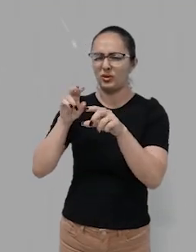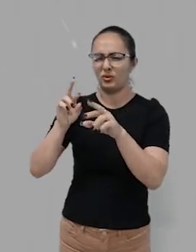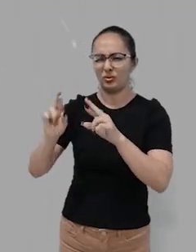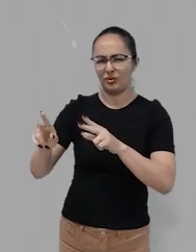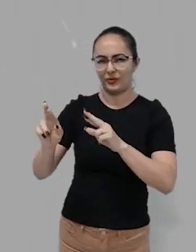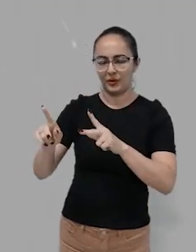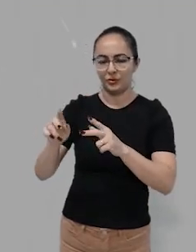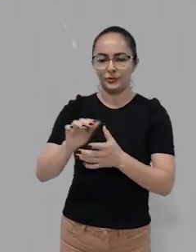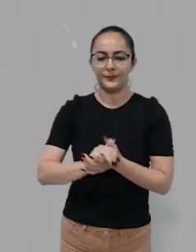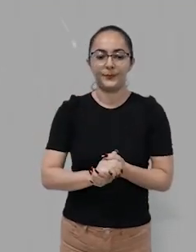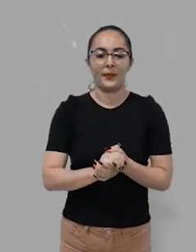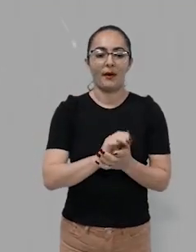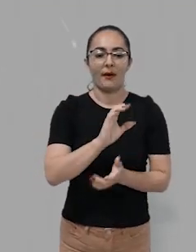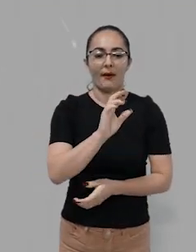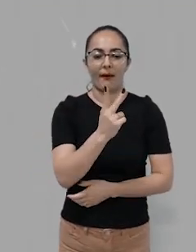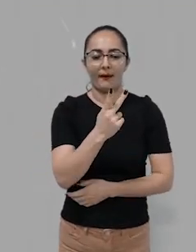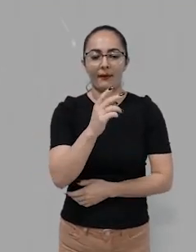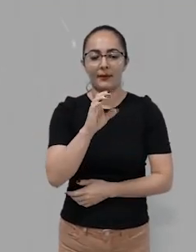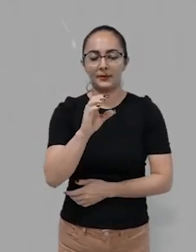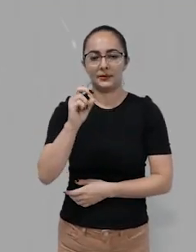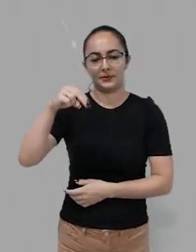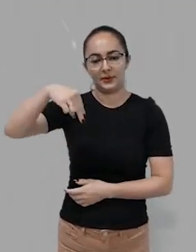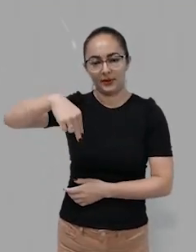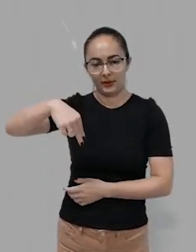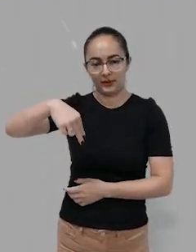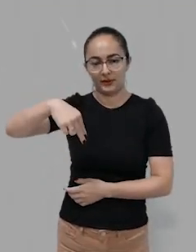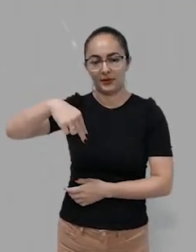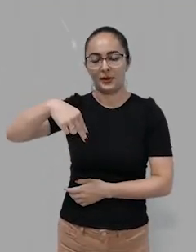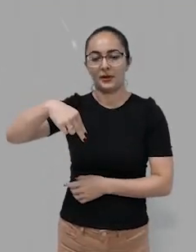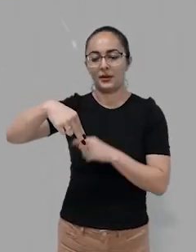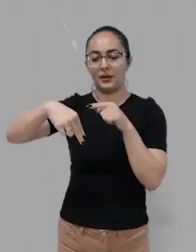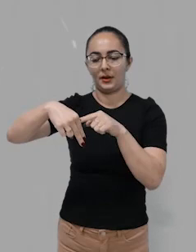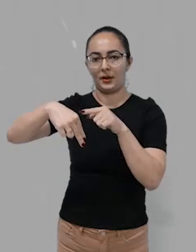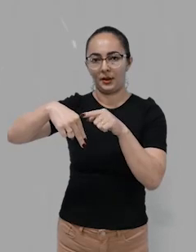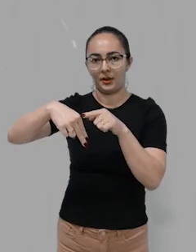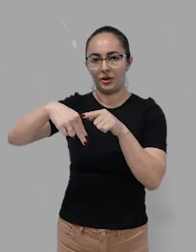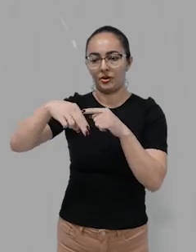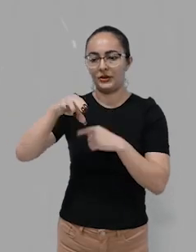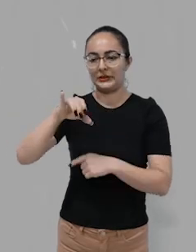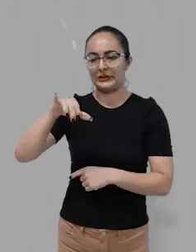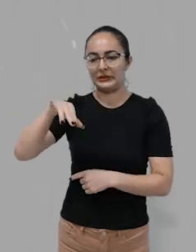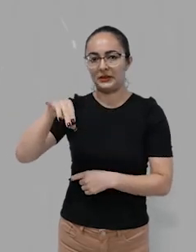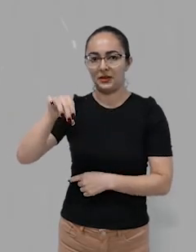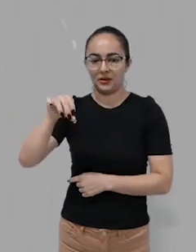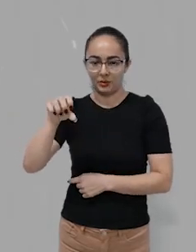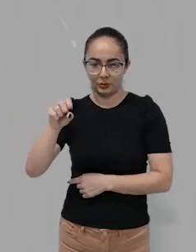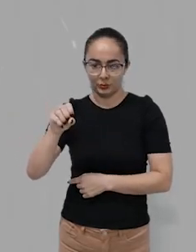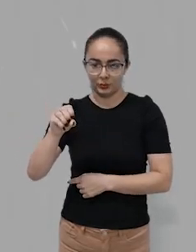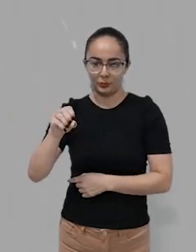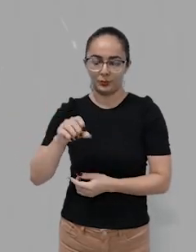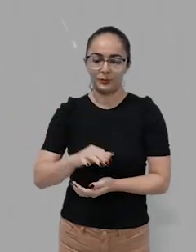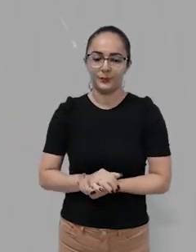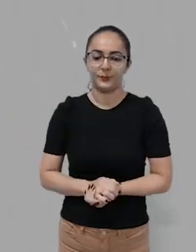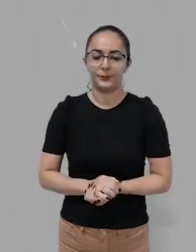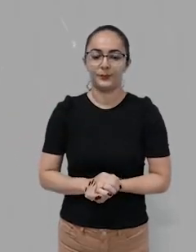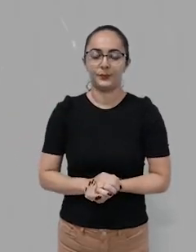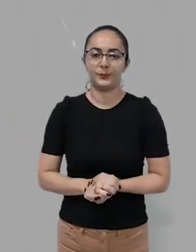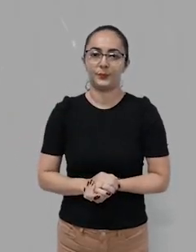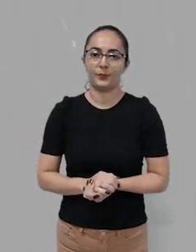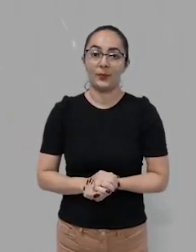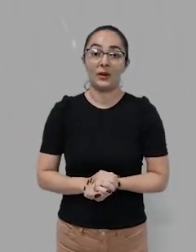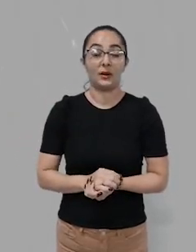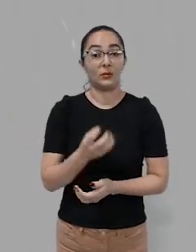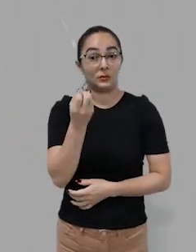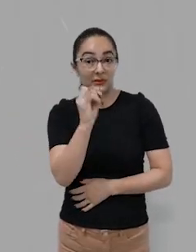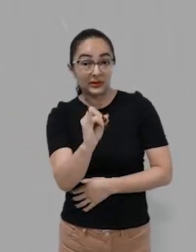grupo ciano. Então, ácido cianídrico. Então, se nós temos um hidrácido, o seu